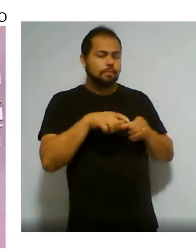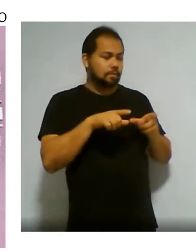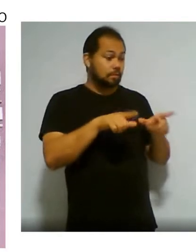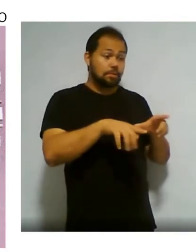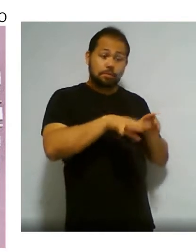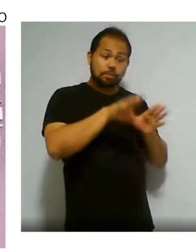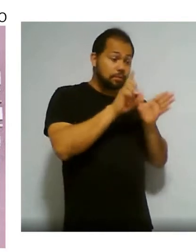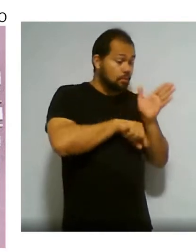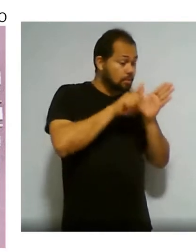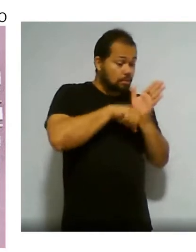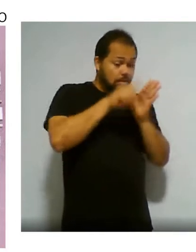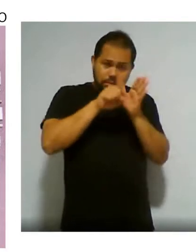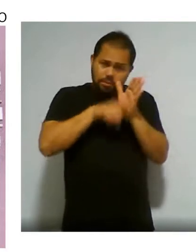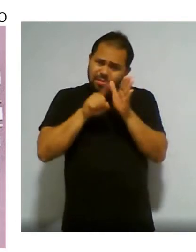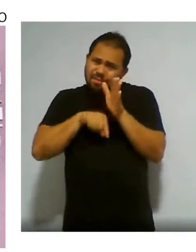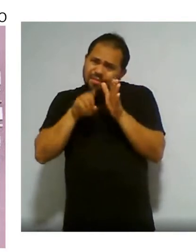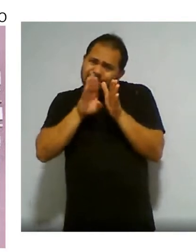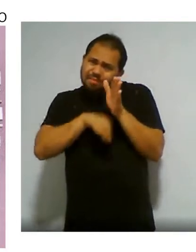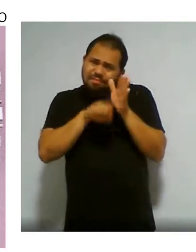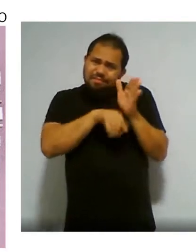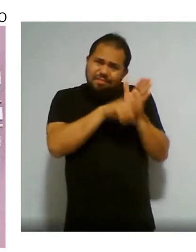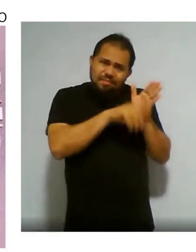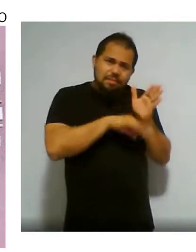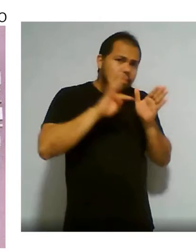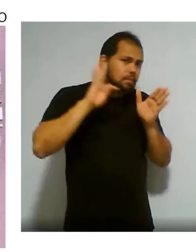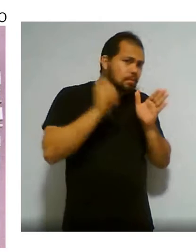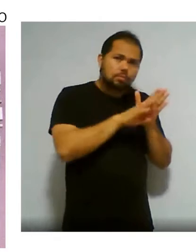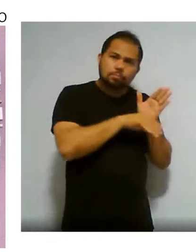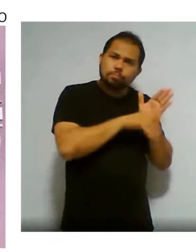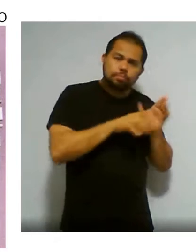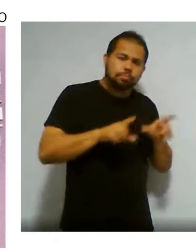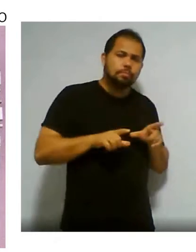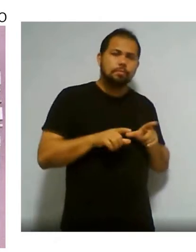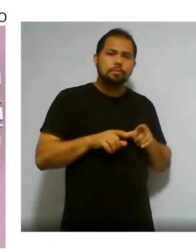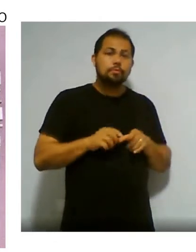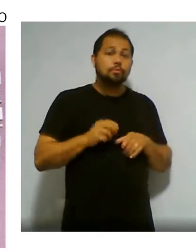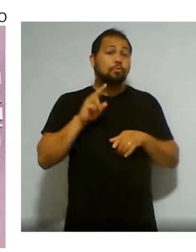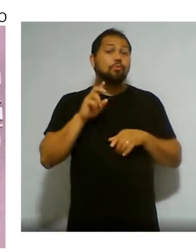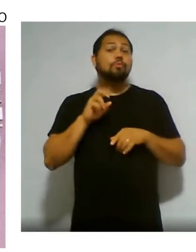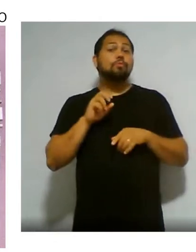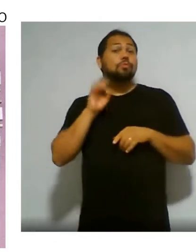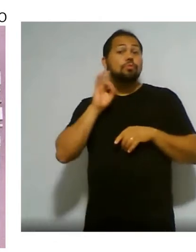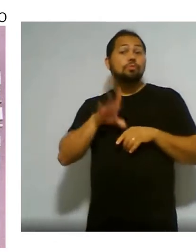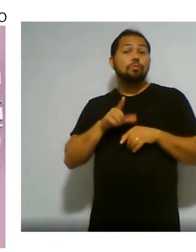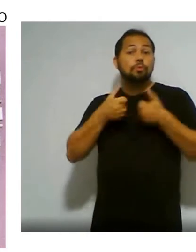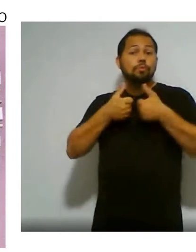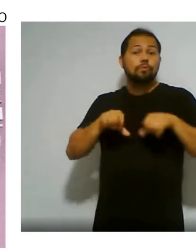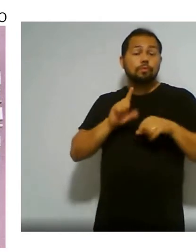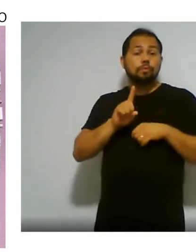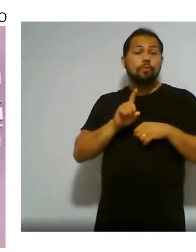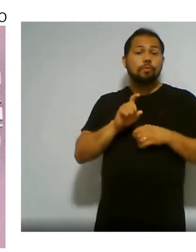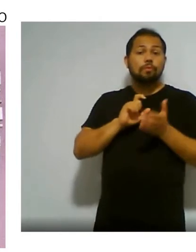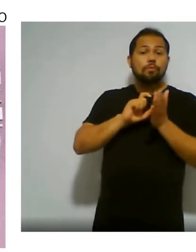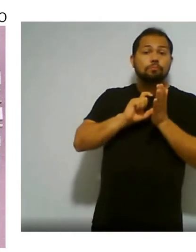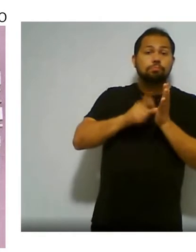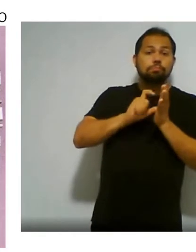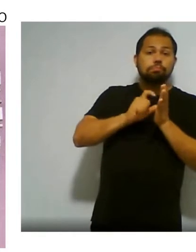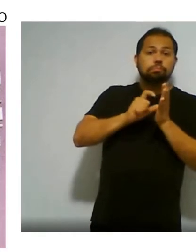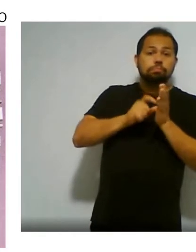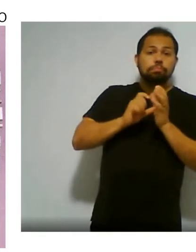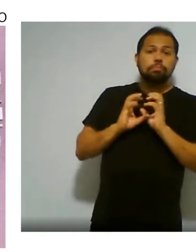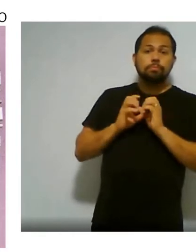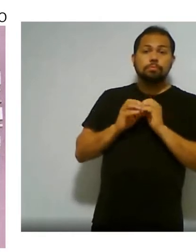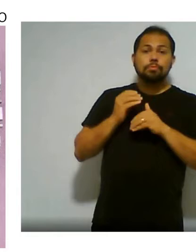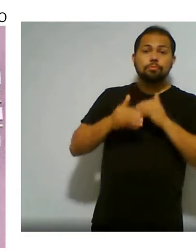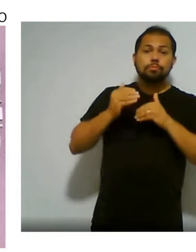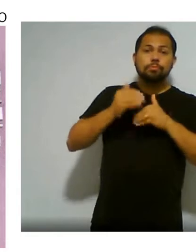bancada, com o processador. A única coisa que está encaixada aqui na placa-mãe é o processador. Mas ainda assim vocês fizeram o exercício de